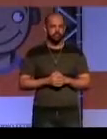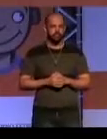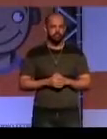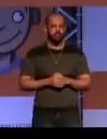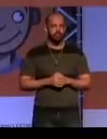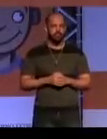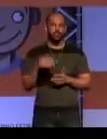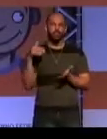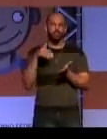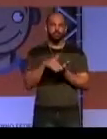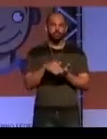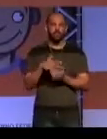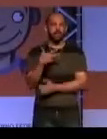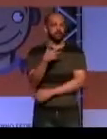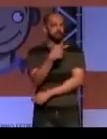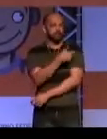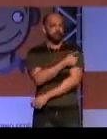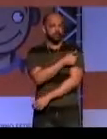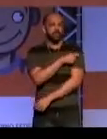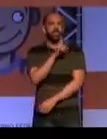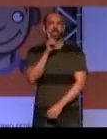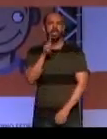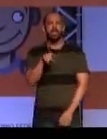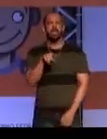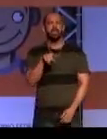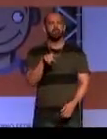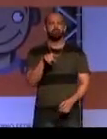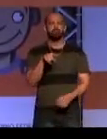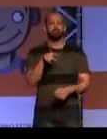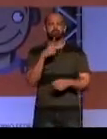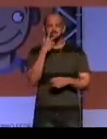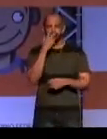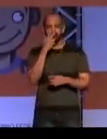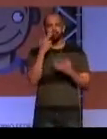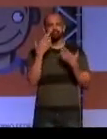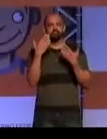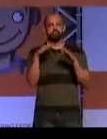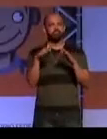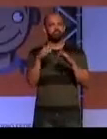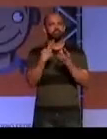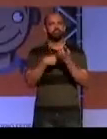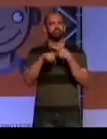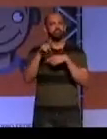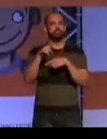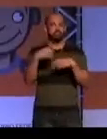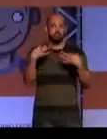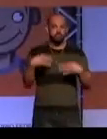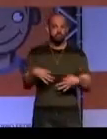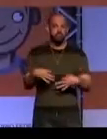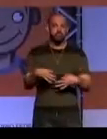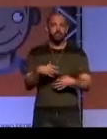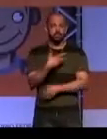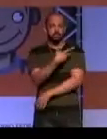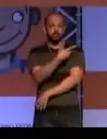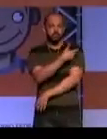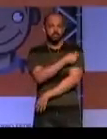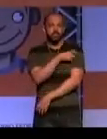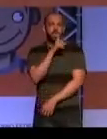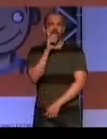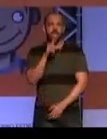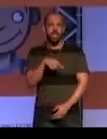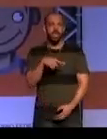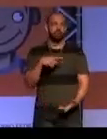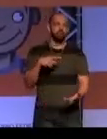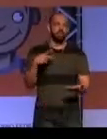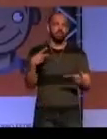E a vacinação é vítima do próprio sucesso. Com certeza, a vacinação é vítima